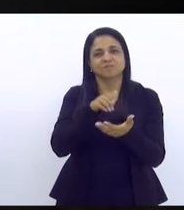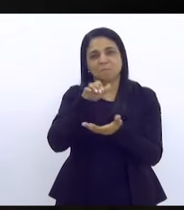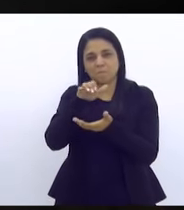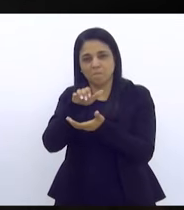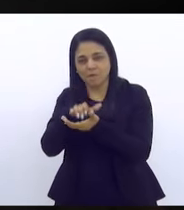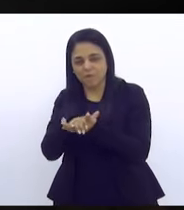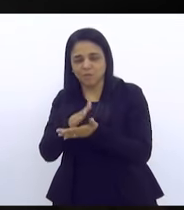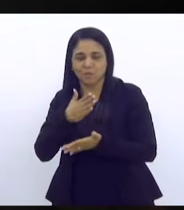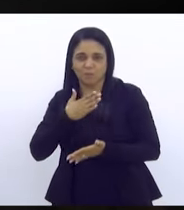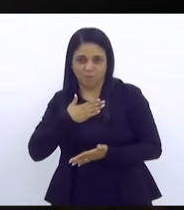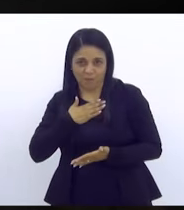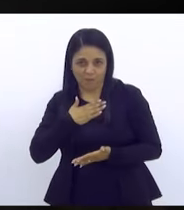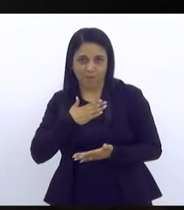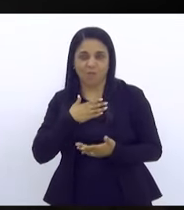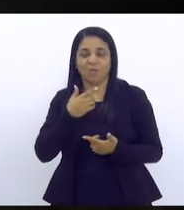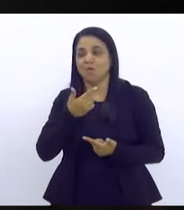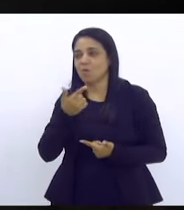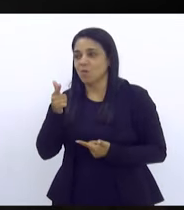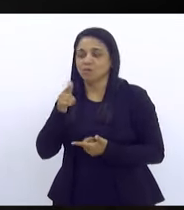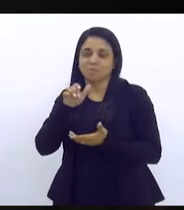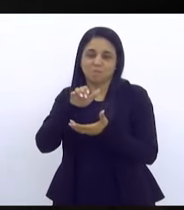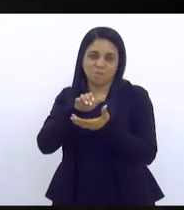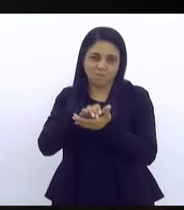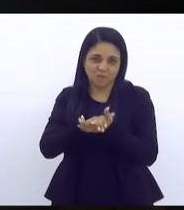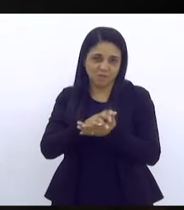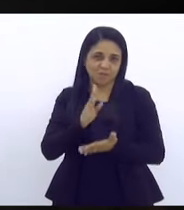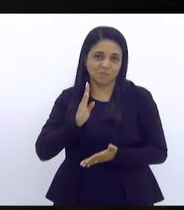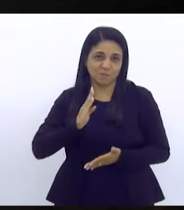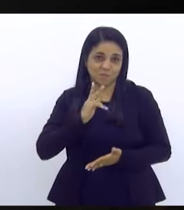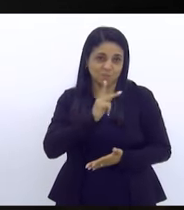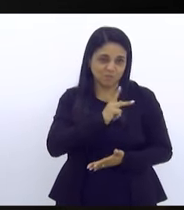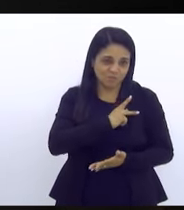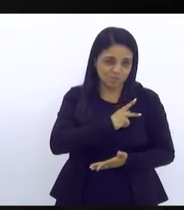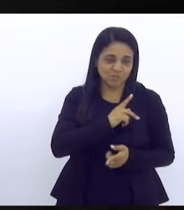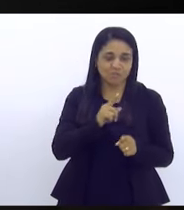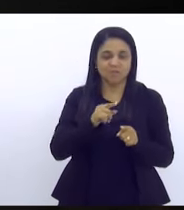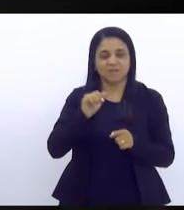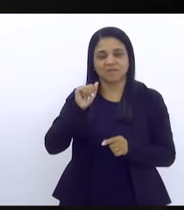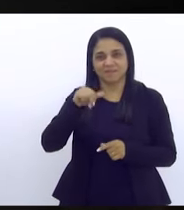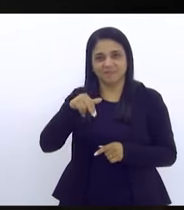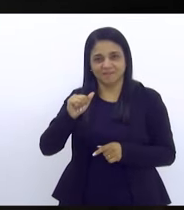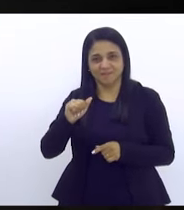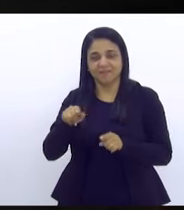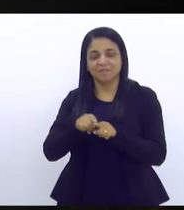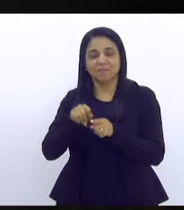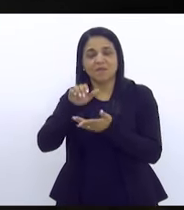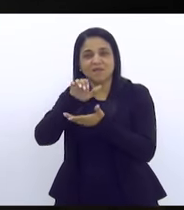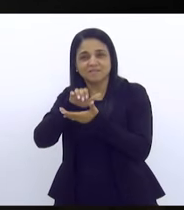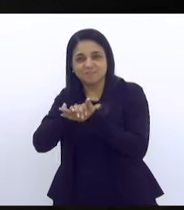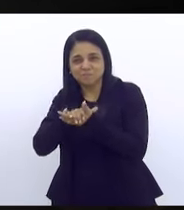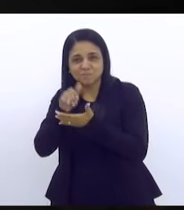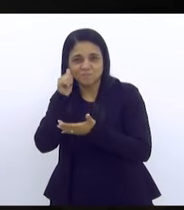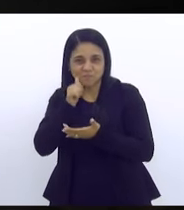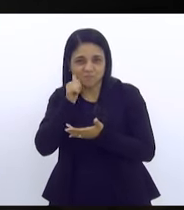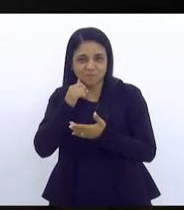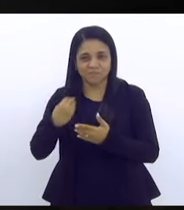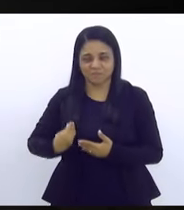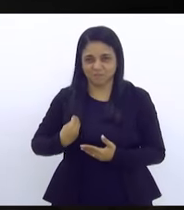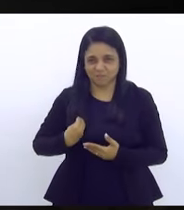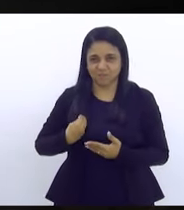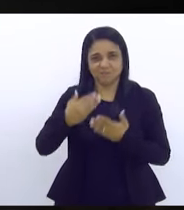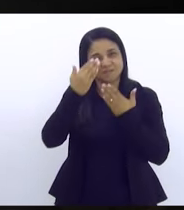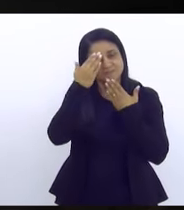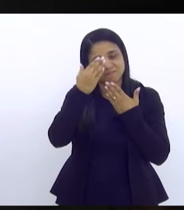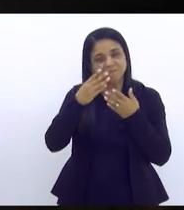como o meu, como o da Dona Ana, que é o bispo que está aqui, e as esposas que estão presentes. Queria